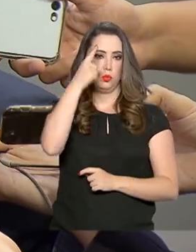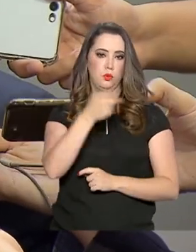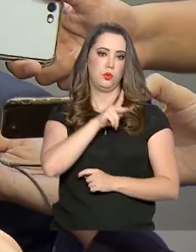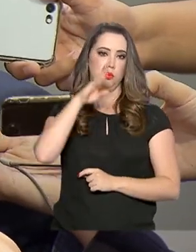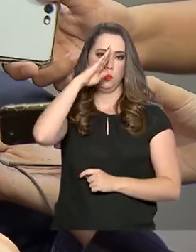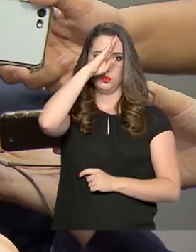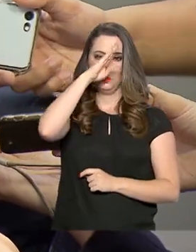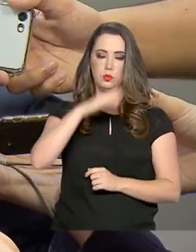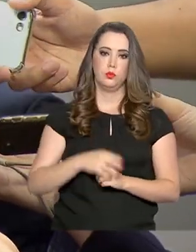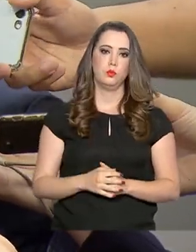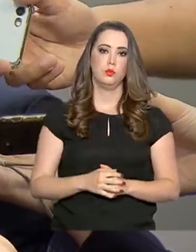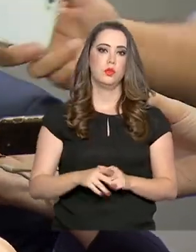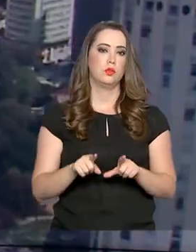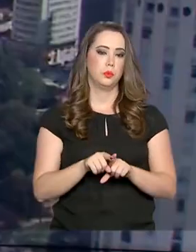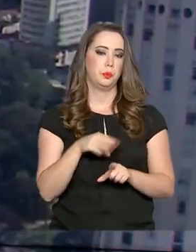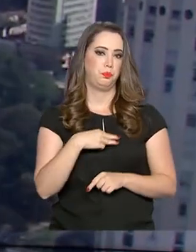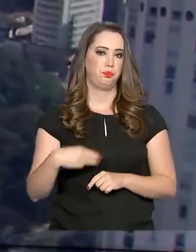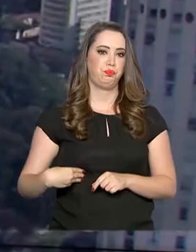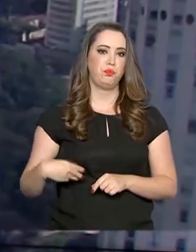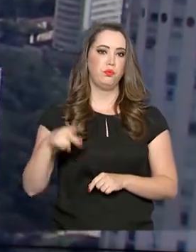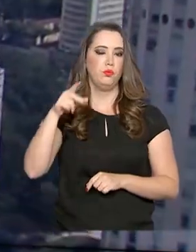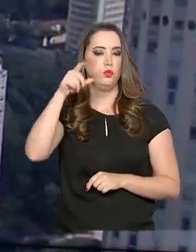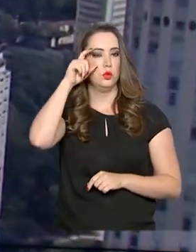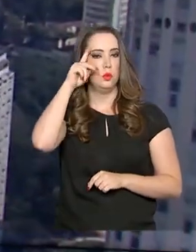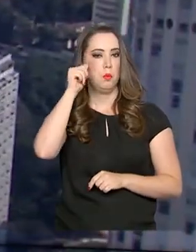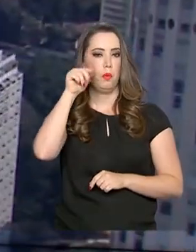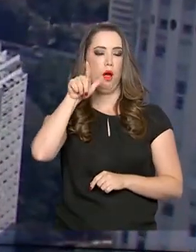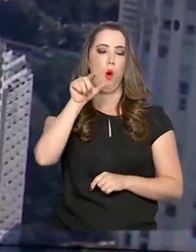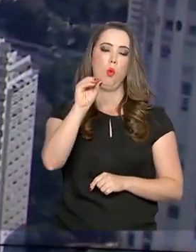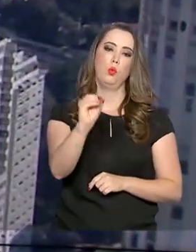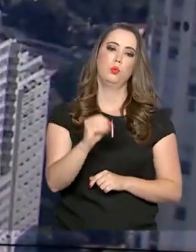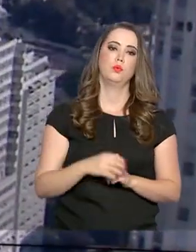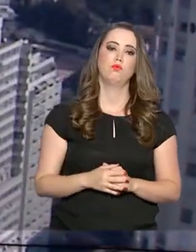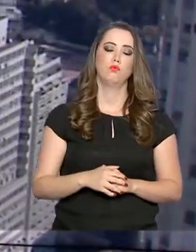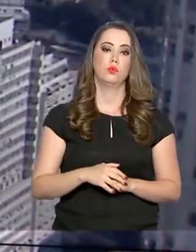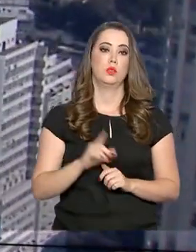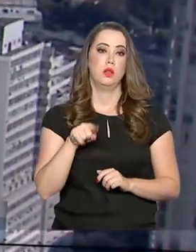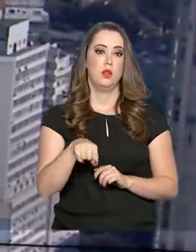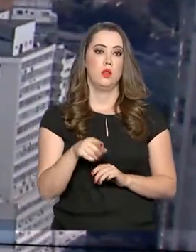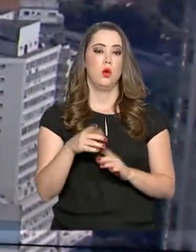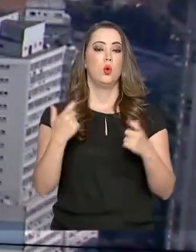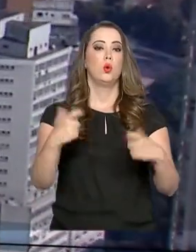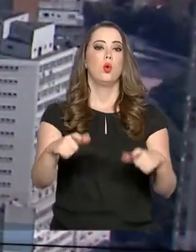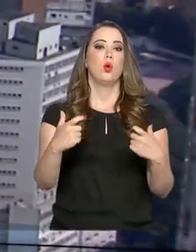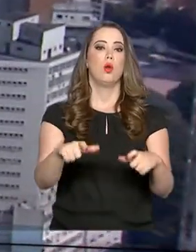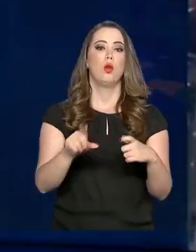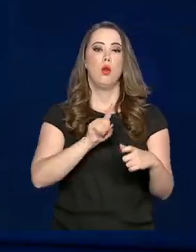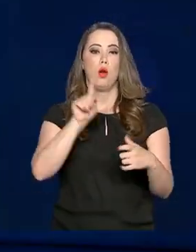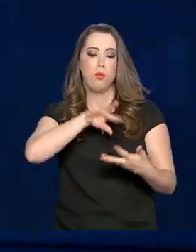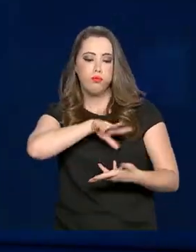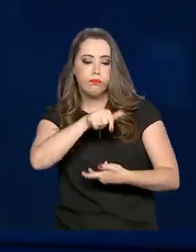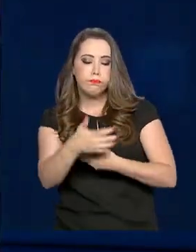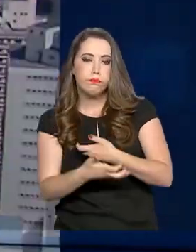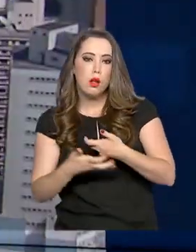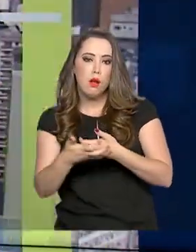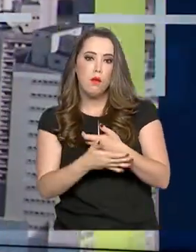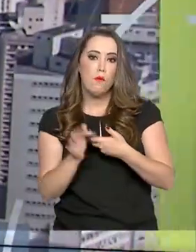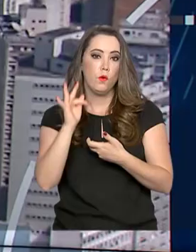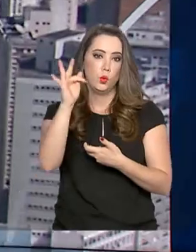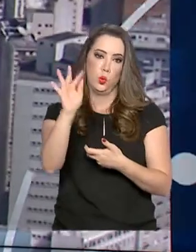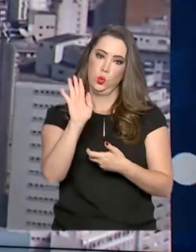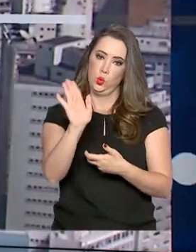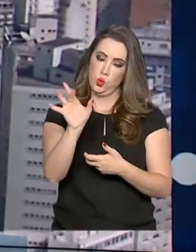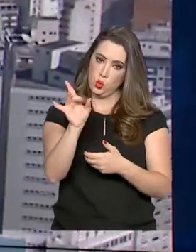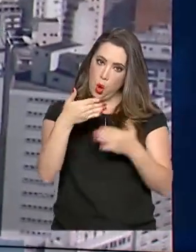do presidente e do ministro Paulo Guedes. Foi adiada a inauguração da nova base brasileira na Antártica. O repórter